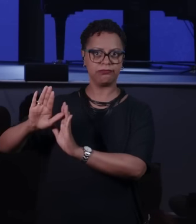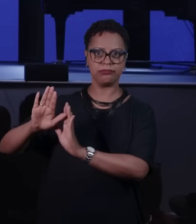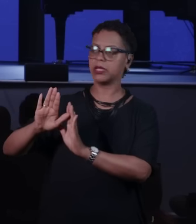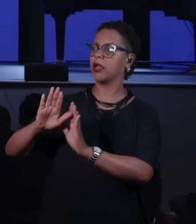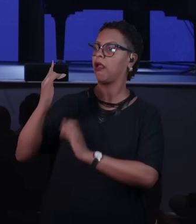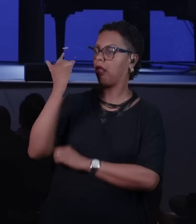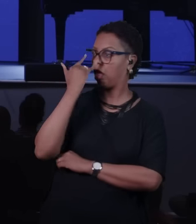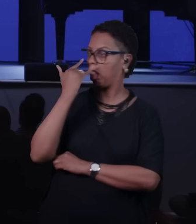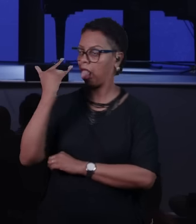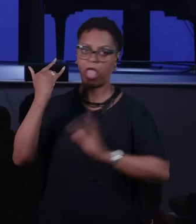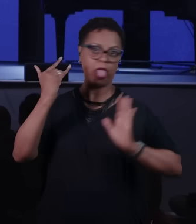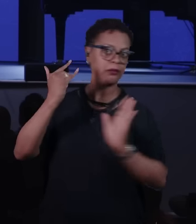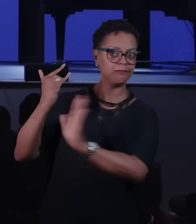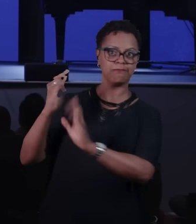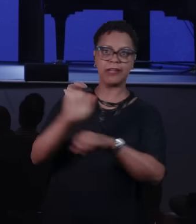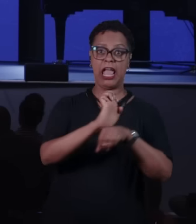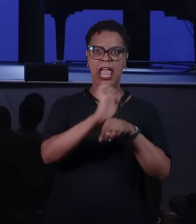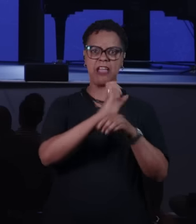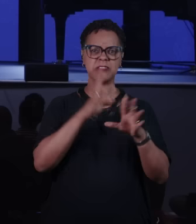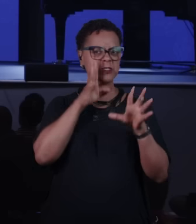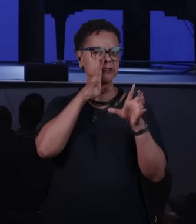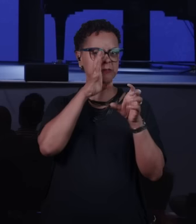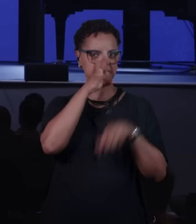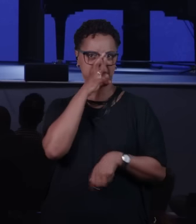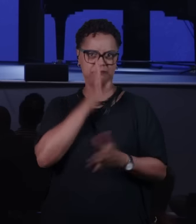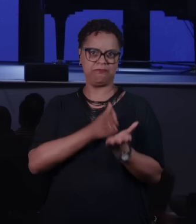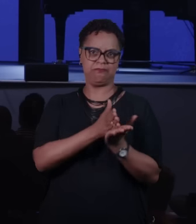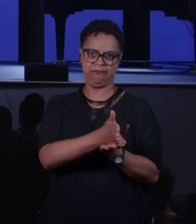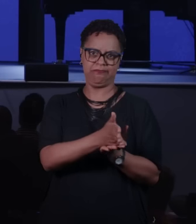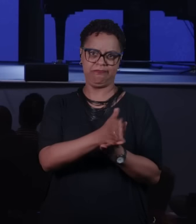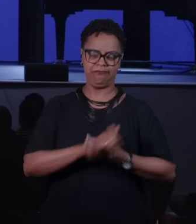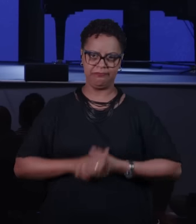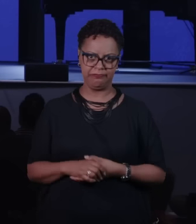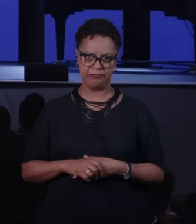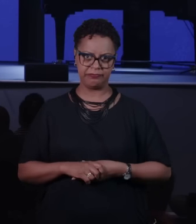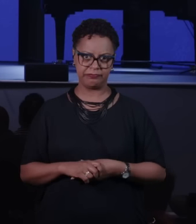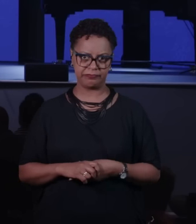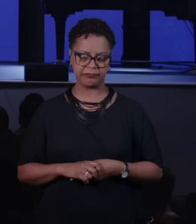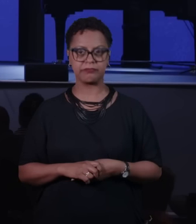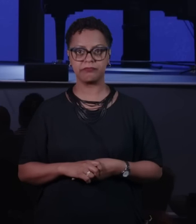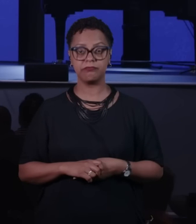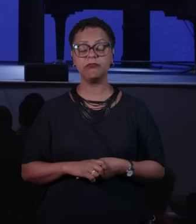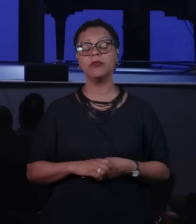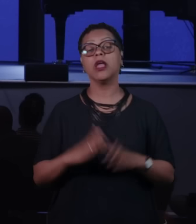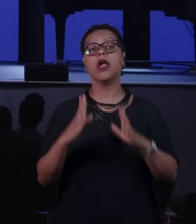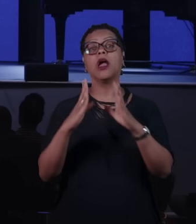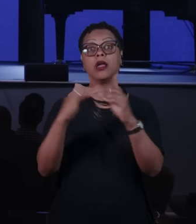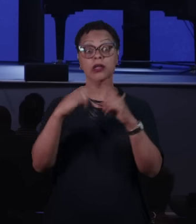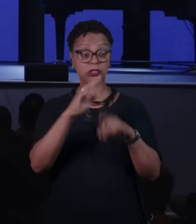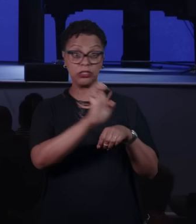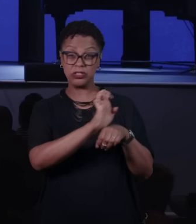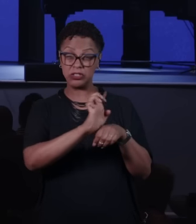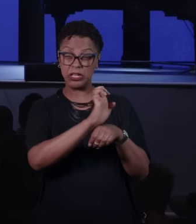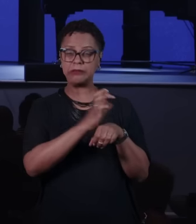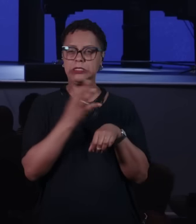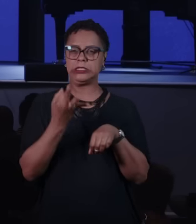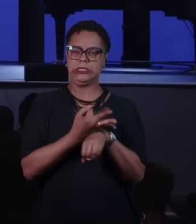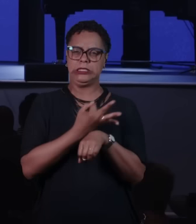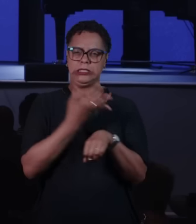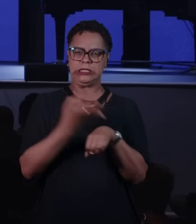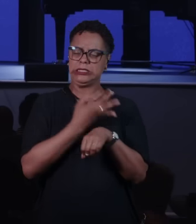tentação de se misturar com o sistema. Era uma igreja que suportou